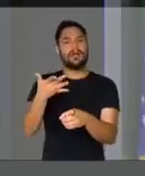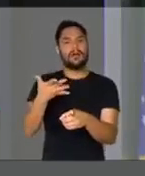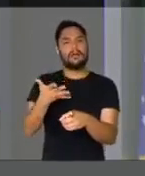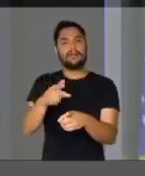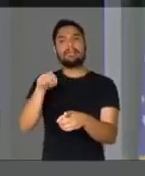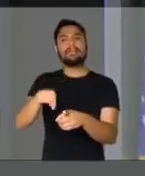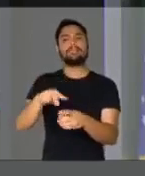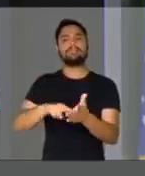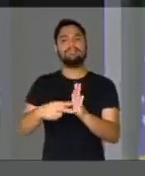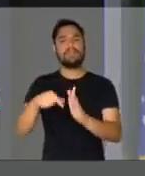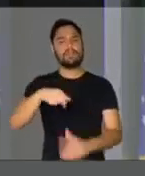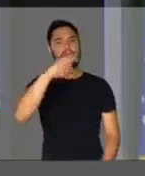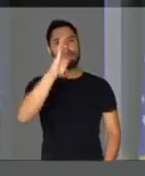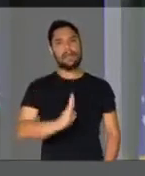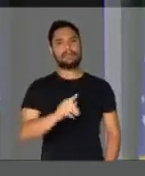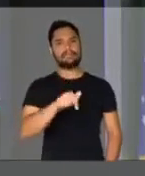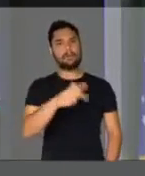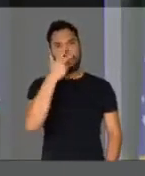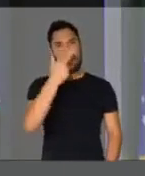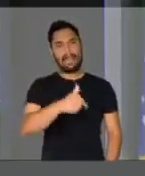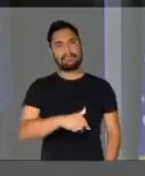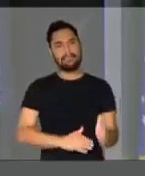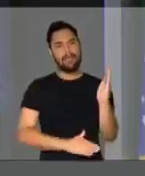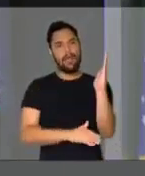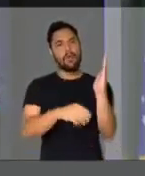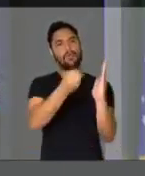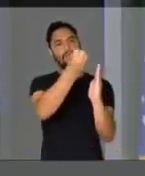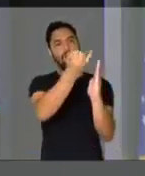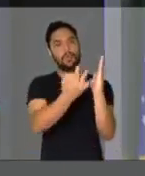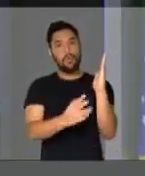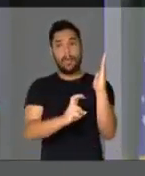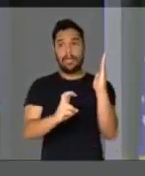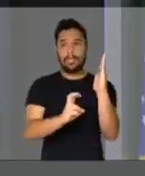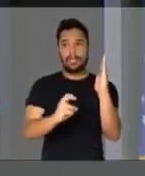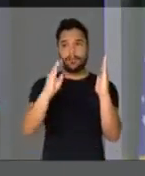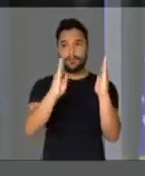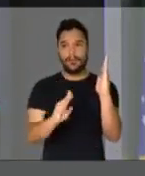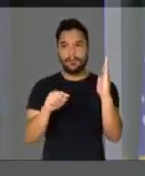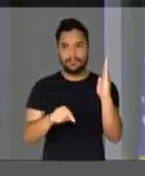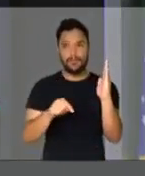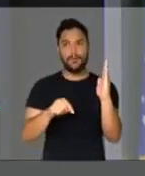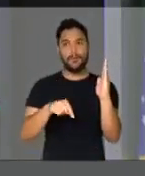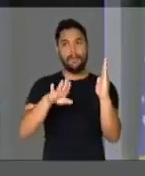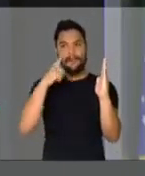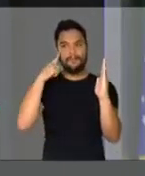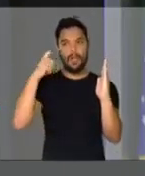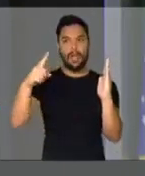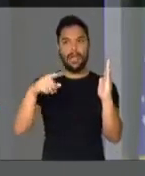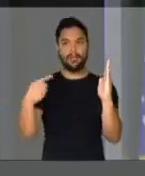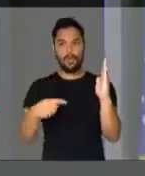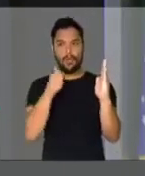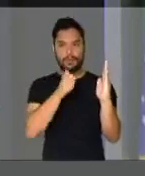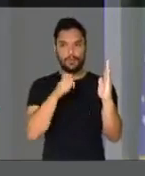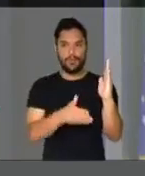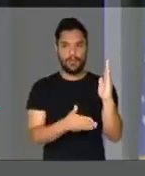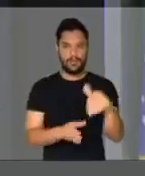rankings mundiais, em 5º lugar nos casos de crimes violentos contra a mulher.